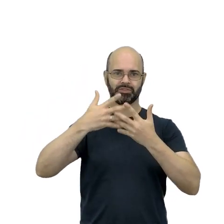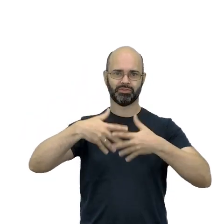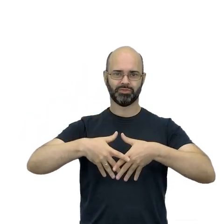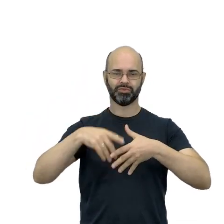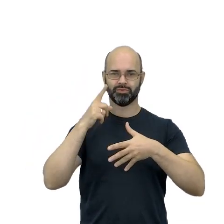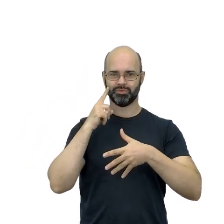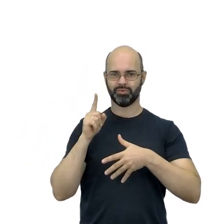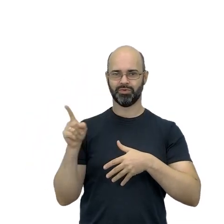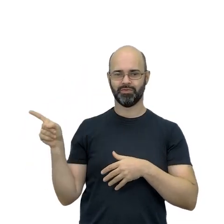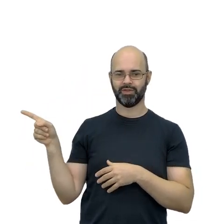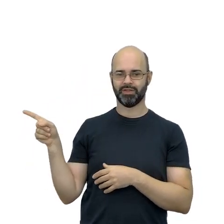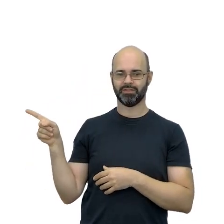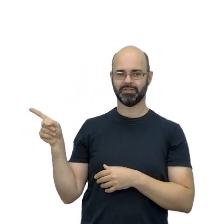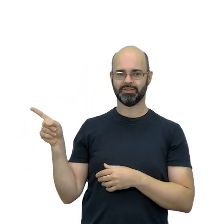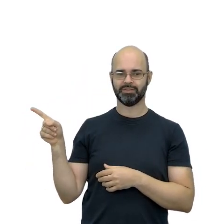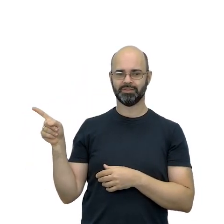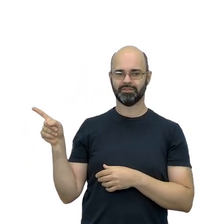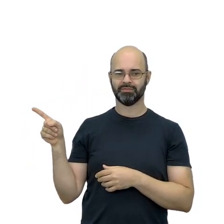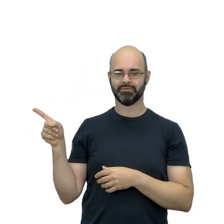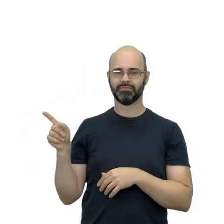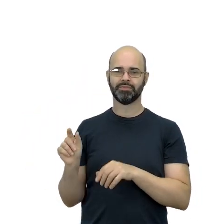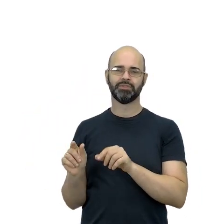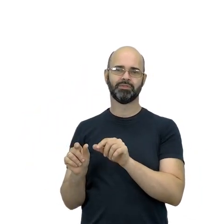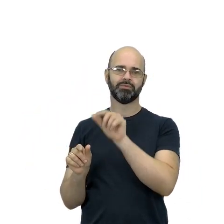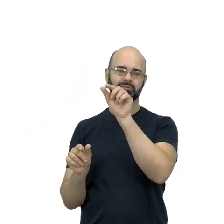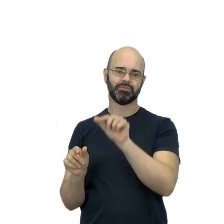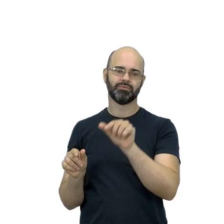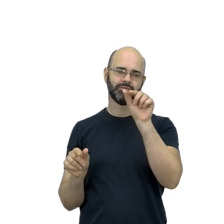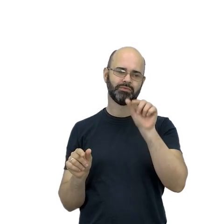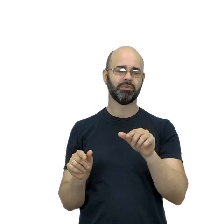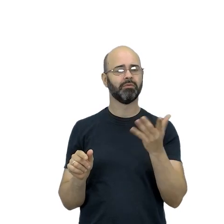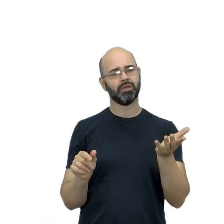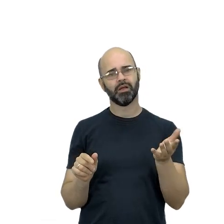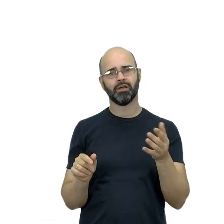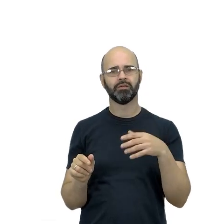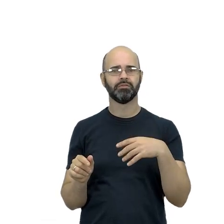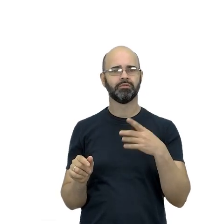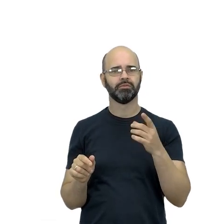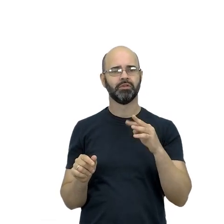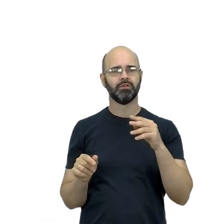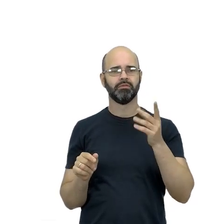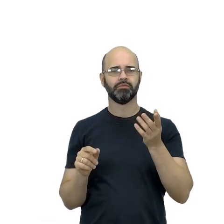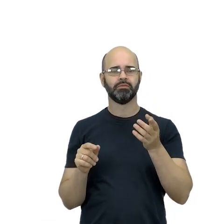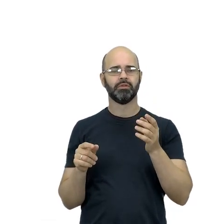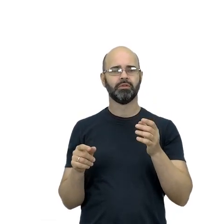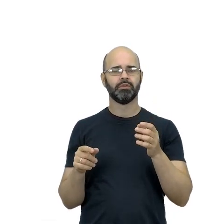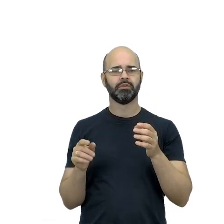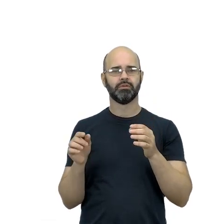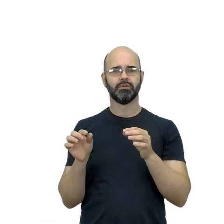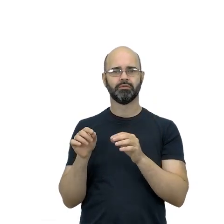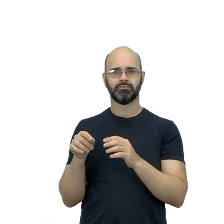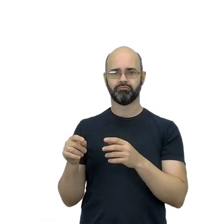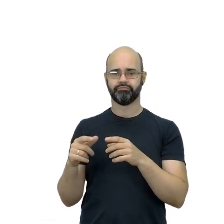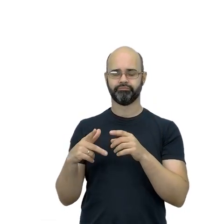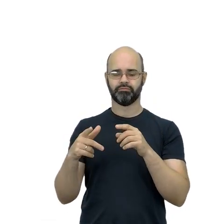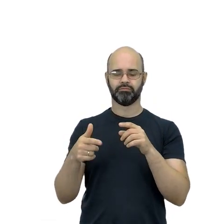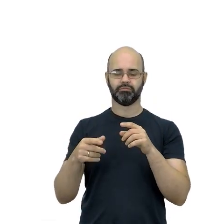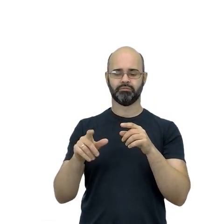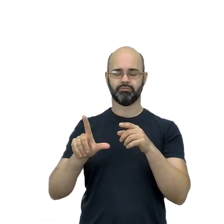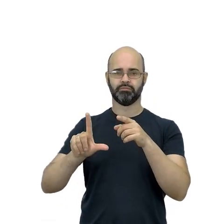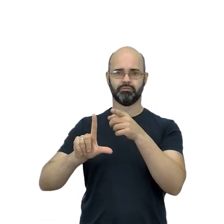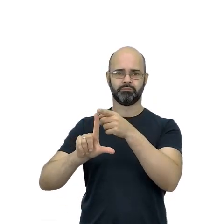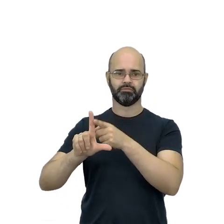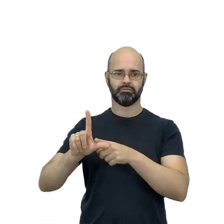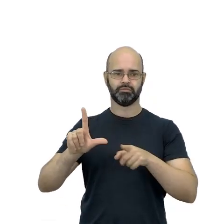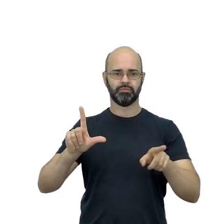de cada coluna, mas poderia ter vindo aqui do lado também, né, essa estrutura, né, normalmente